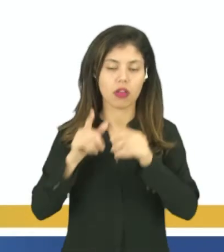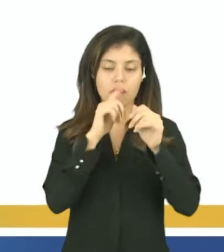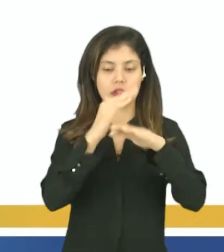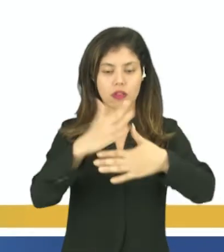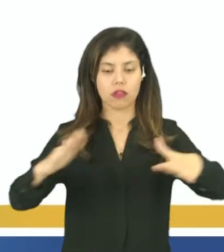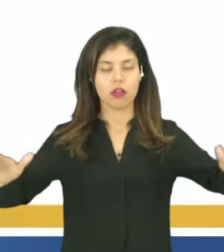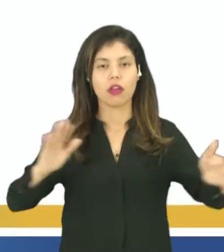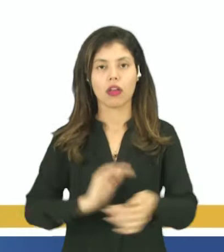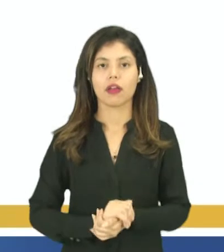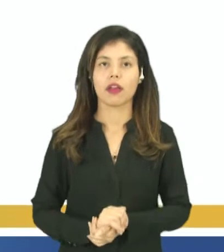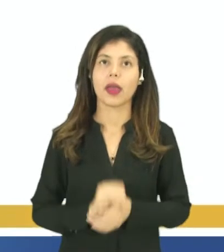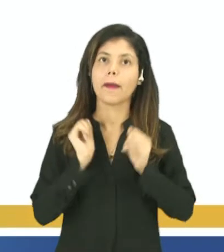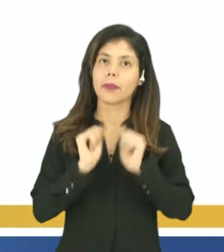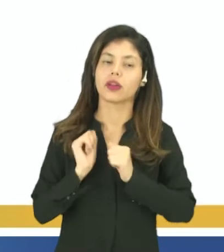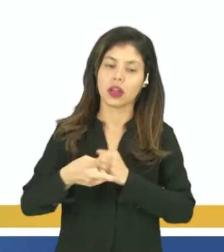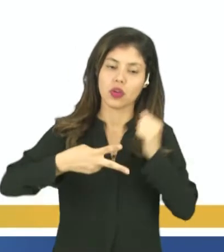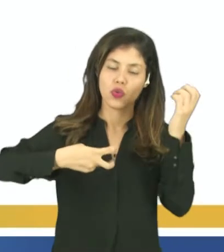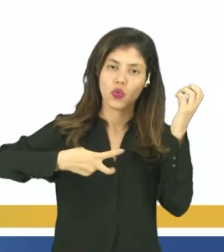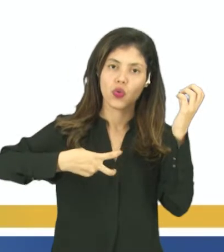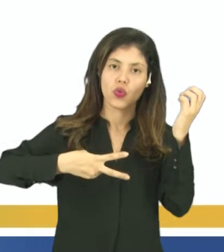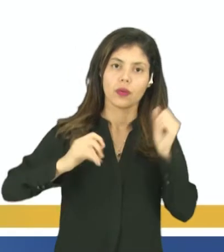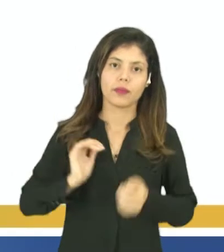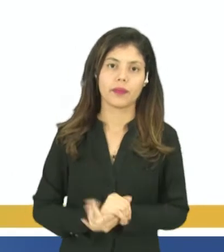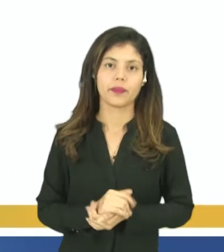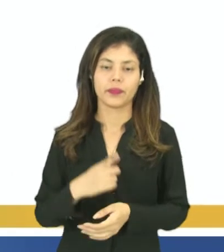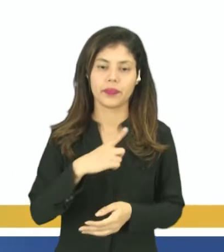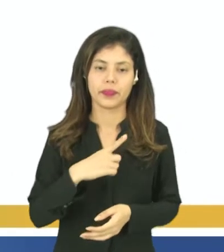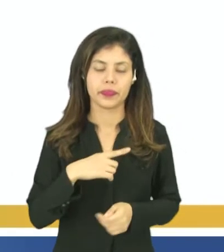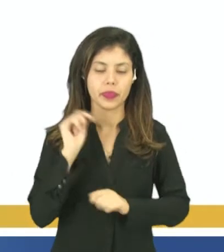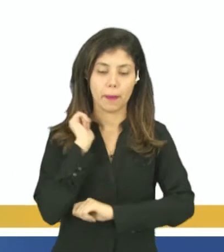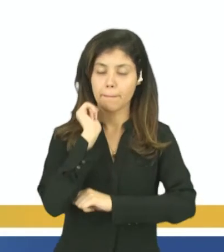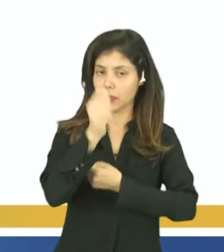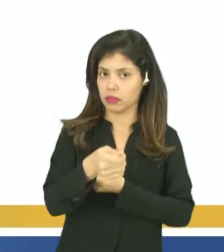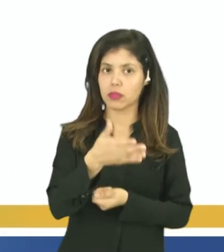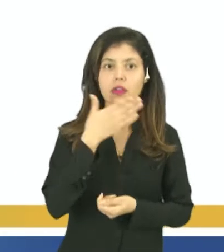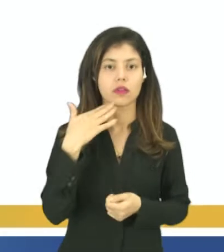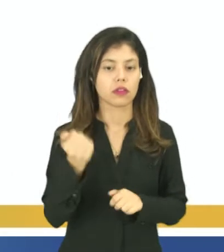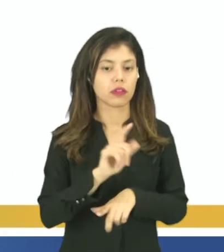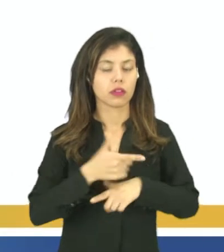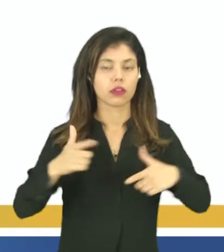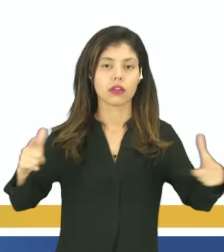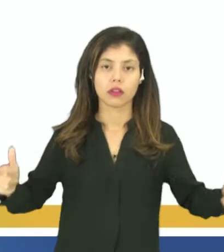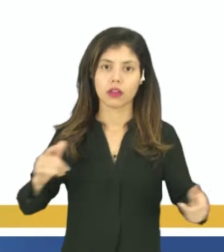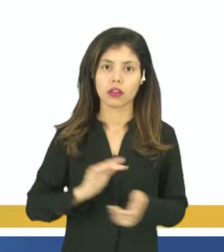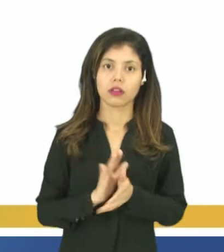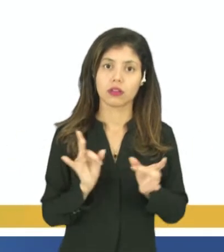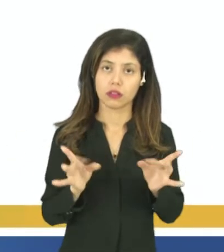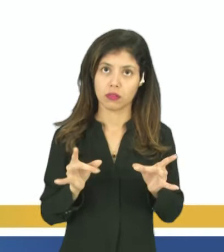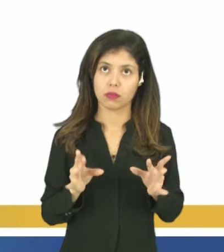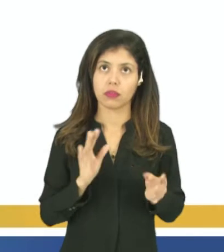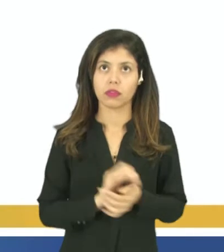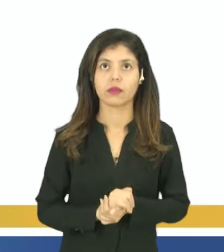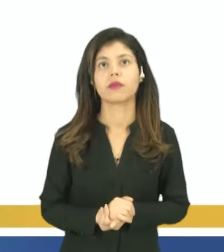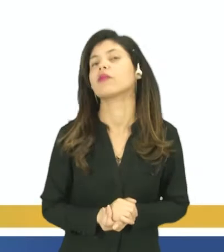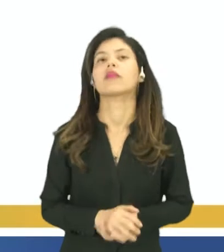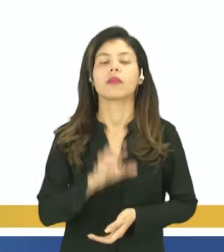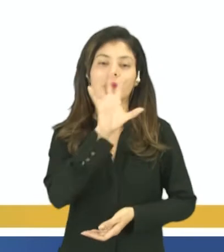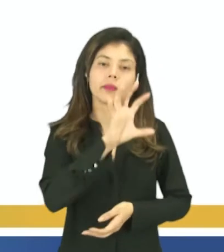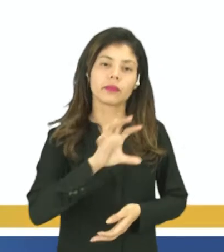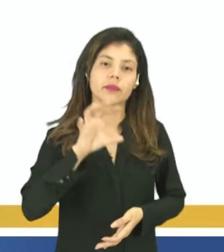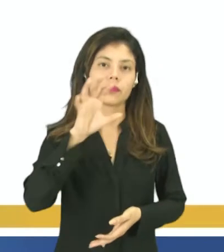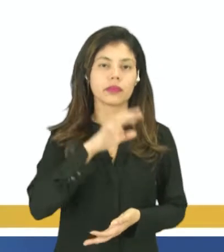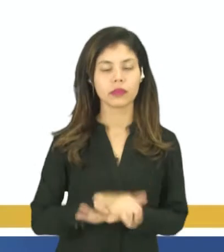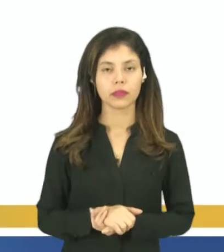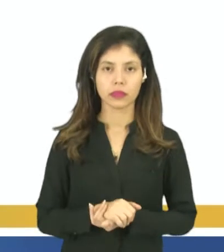para que pudesse explorar a pesca e ter um acesso maior do comércio nessa região. Com isso, teve